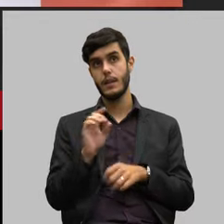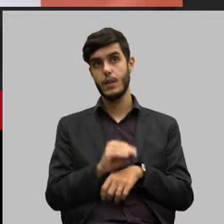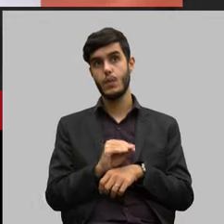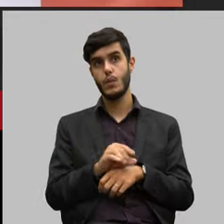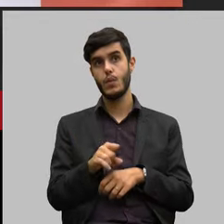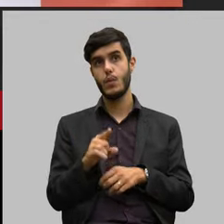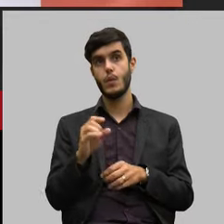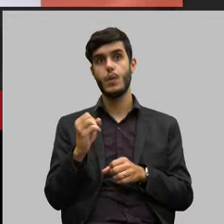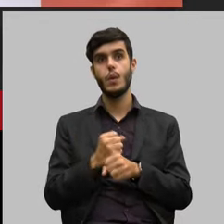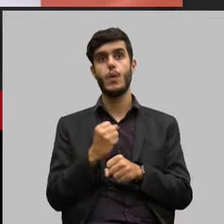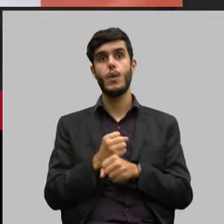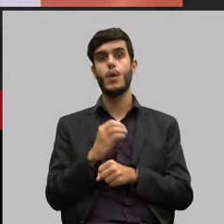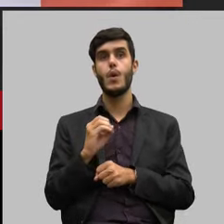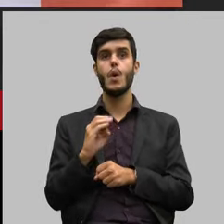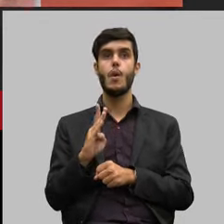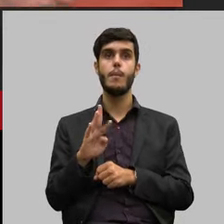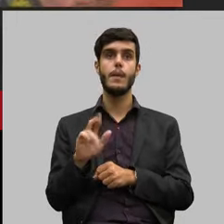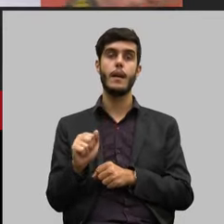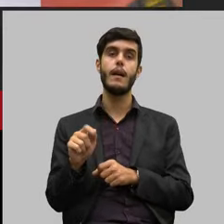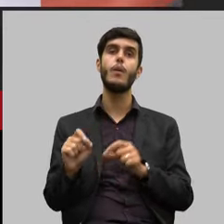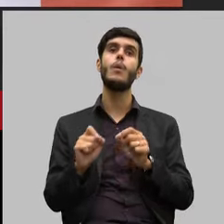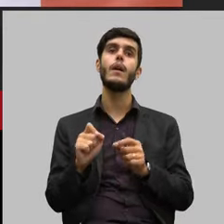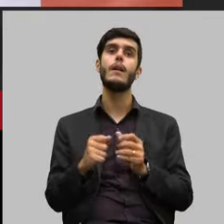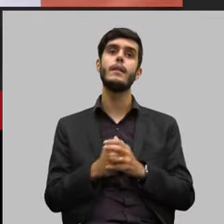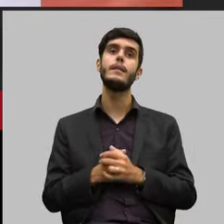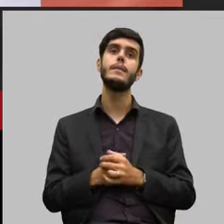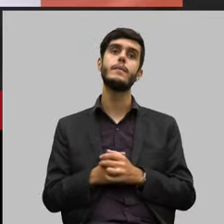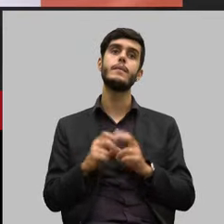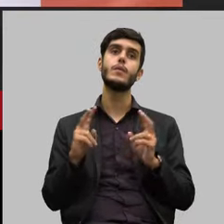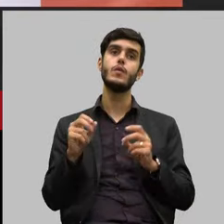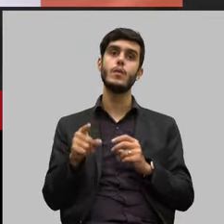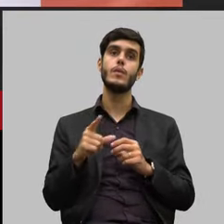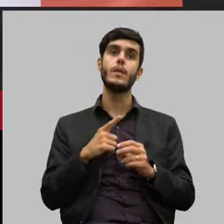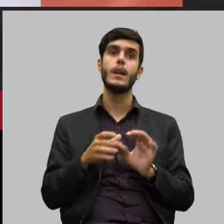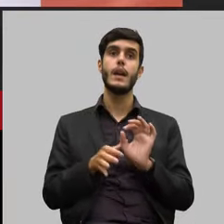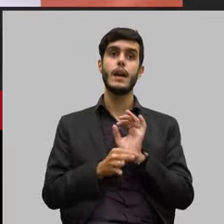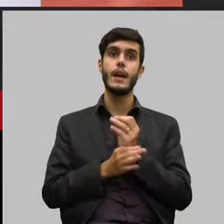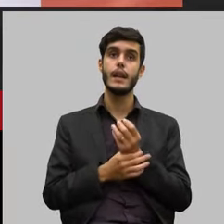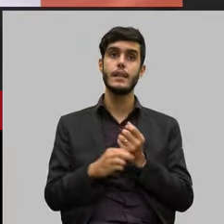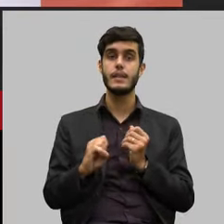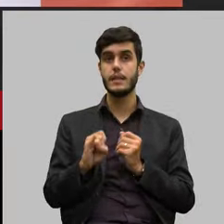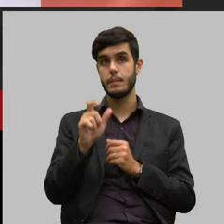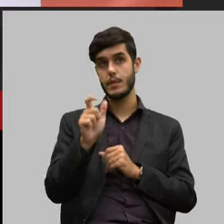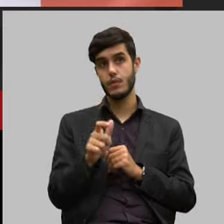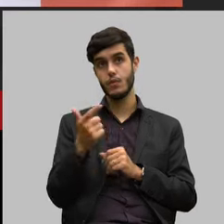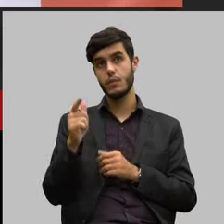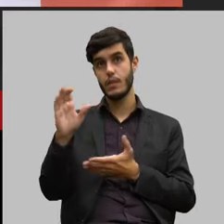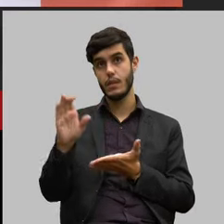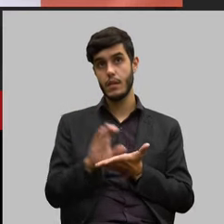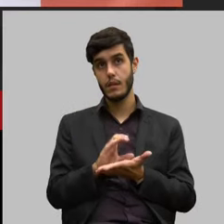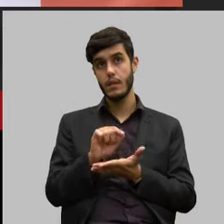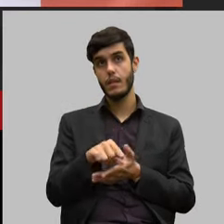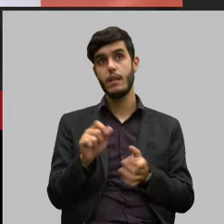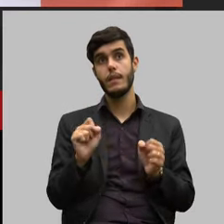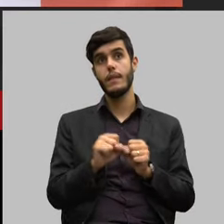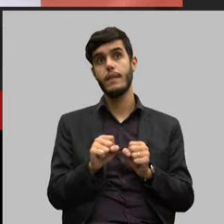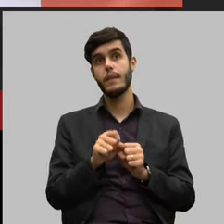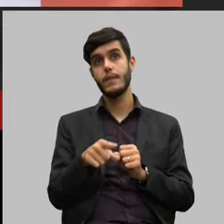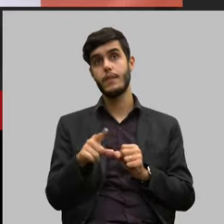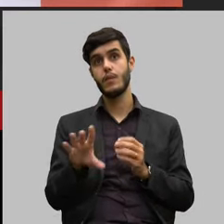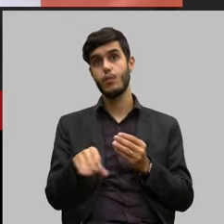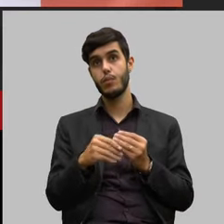obra mas é é sobre a garantia se o recurso não der tem condição de fazer aditivo